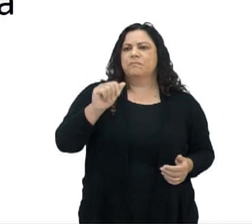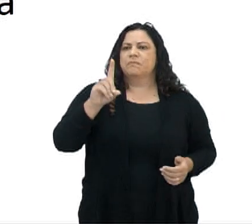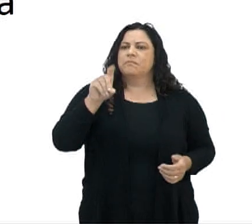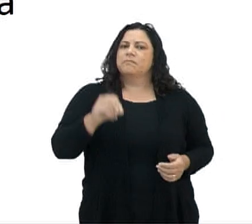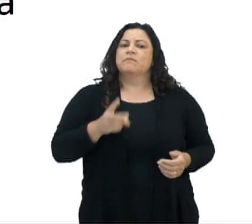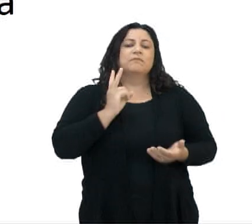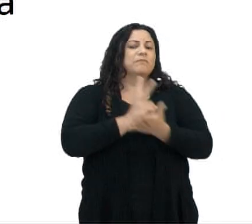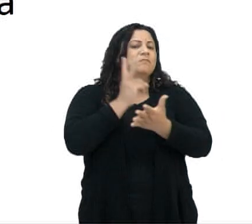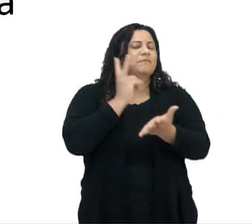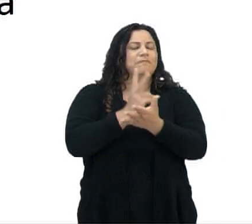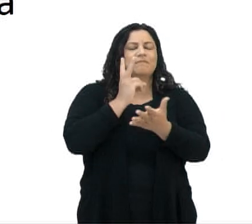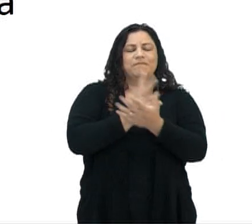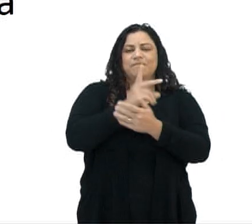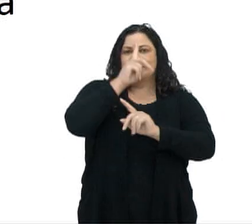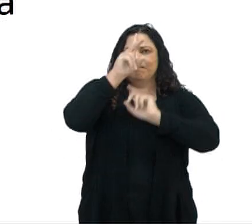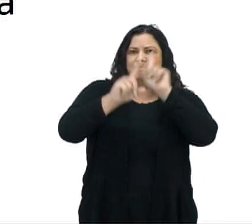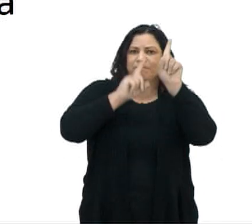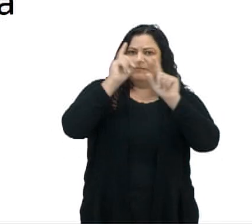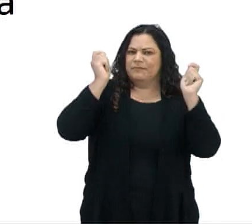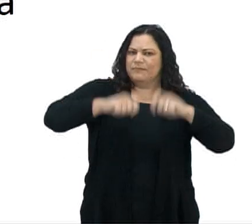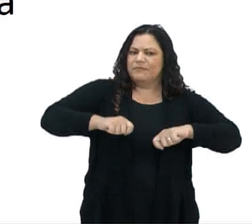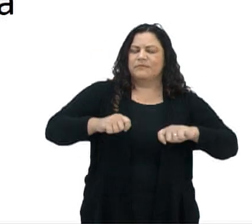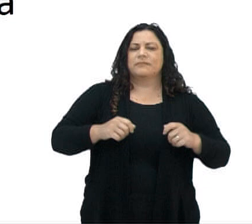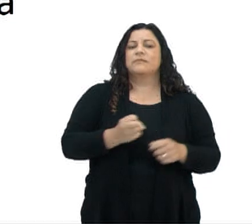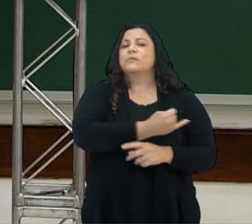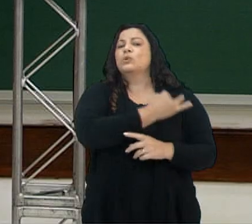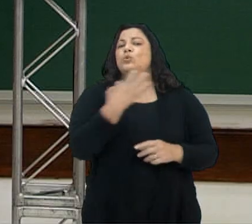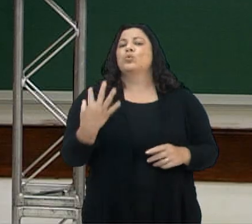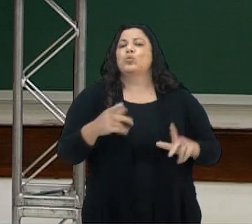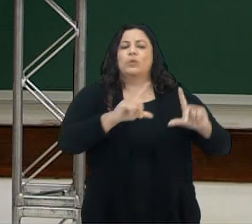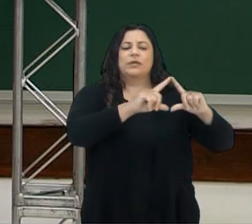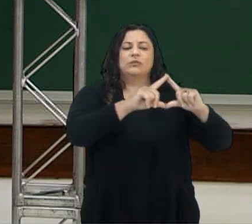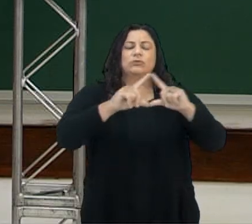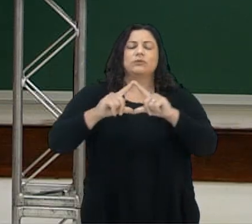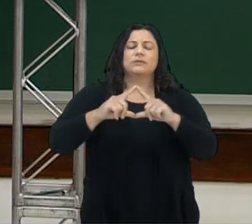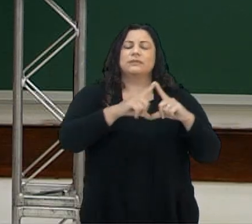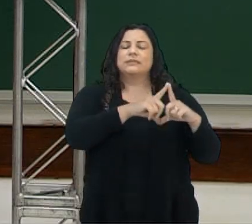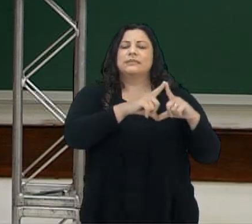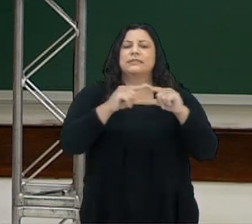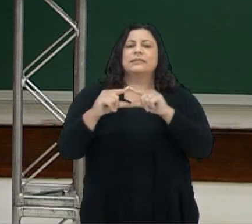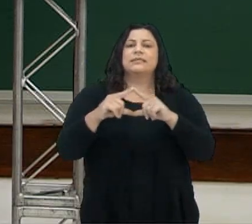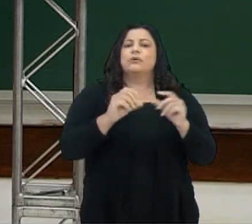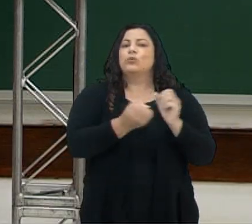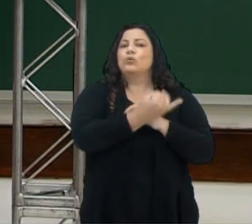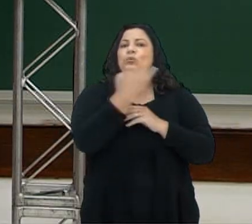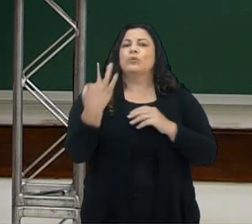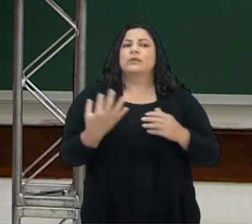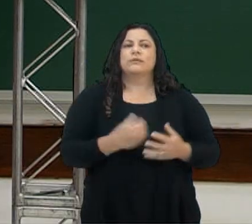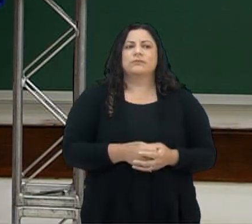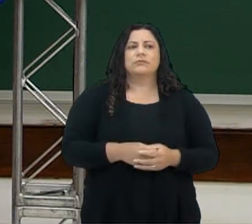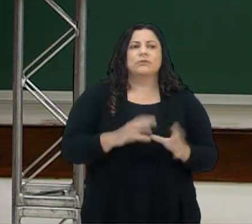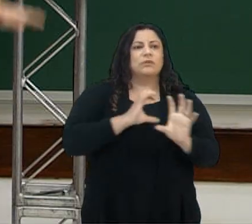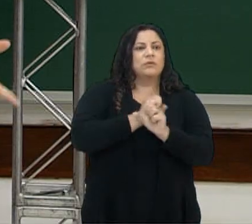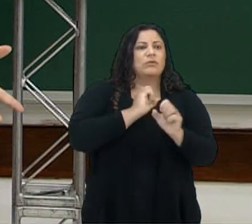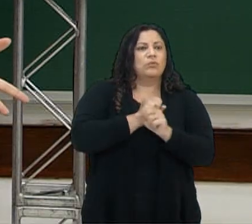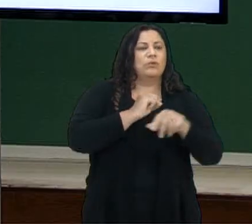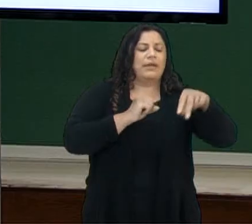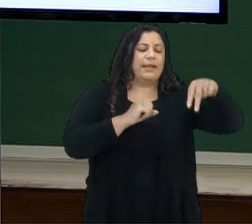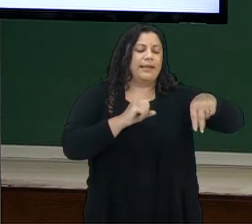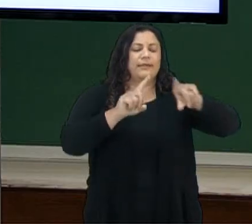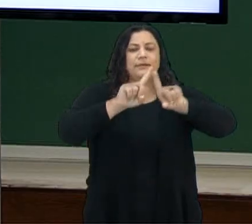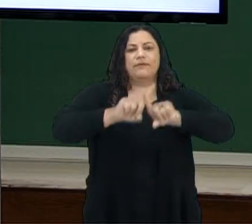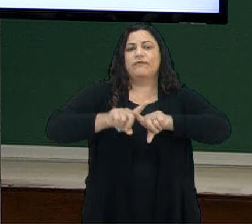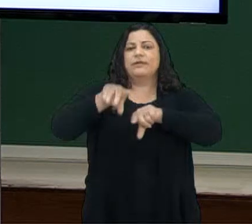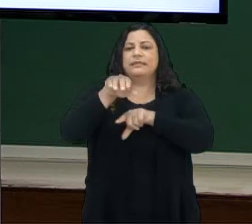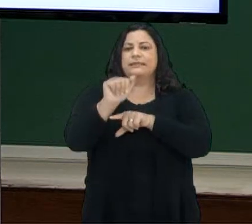usar sempre essa mesma ideia. Quantos triângulos fazem o polígono? Tantos triângulos. Então, eu calculo n vezes a área dos triângulos que estão